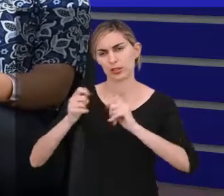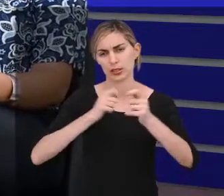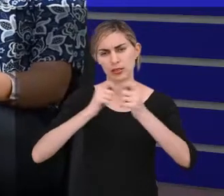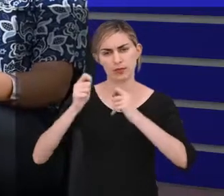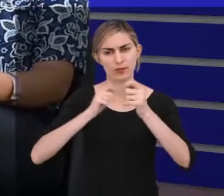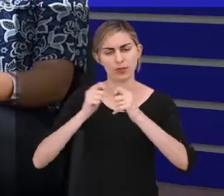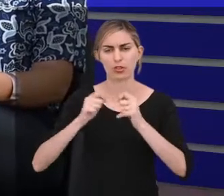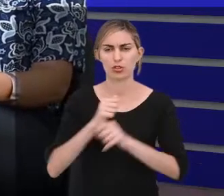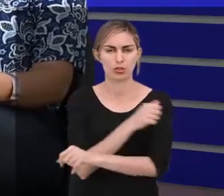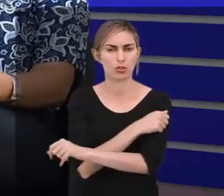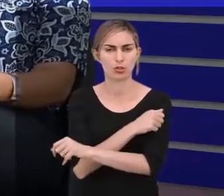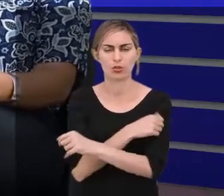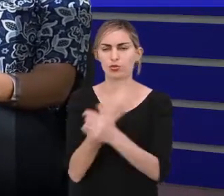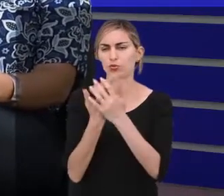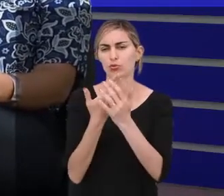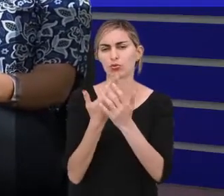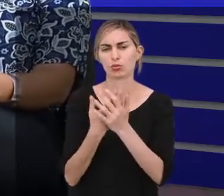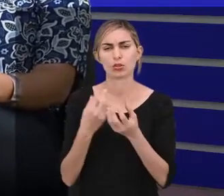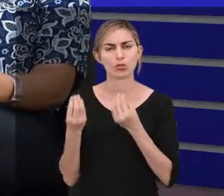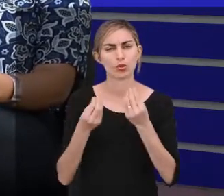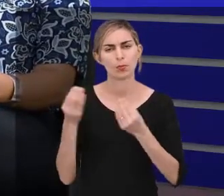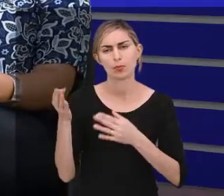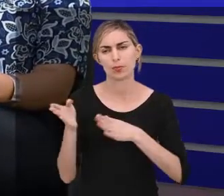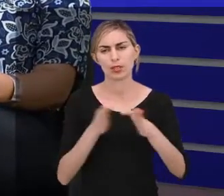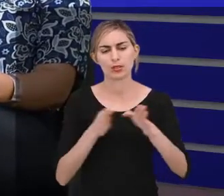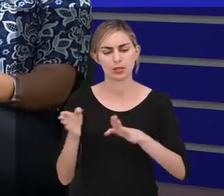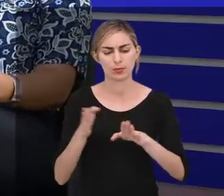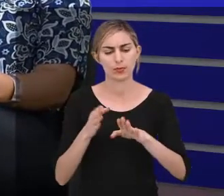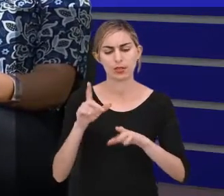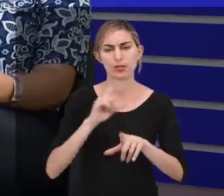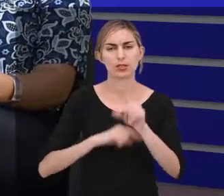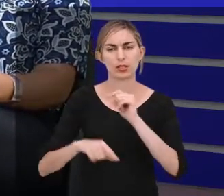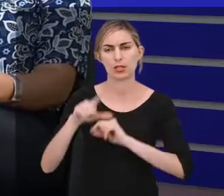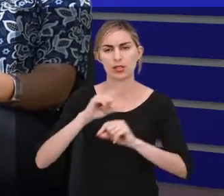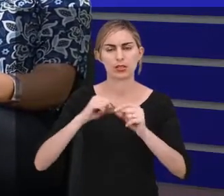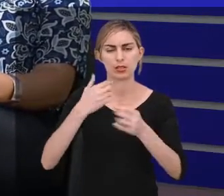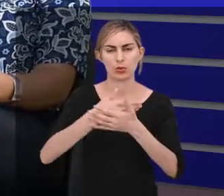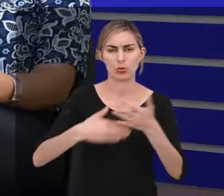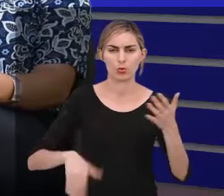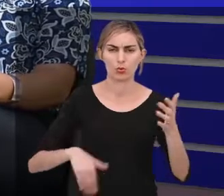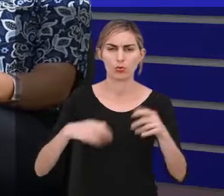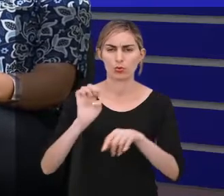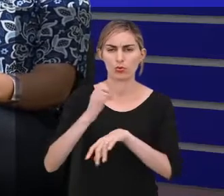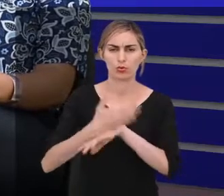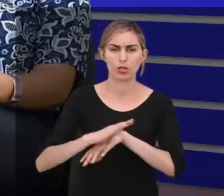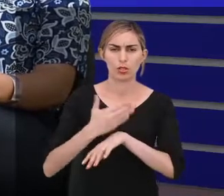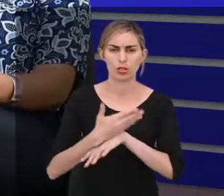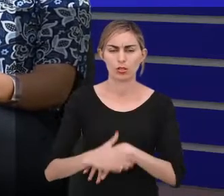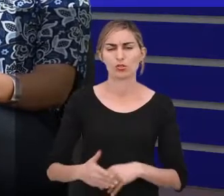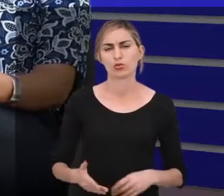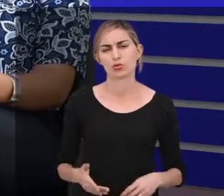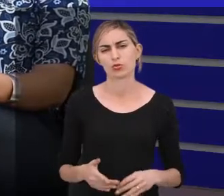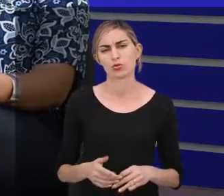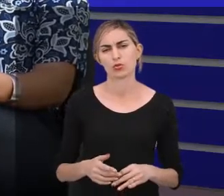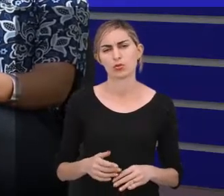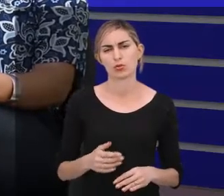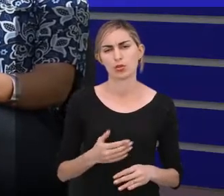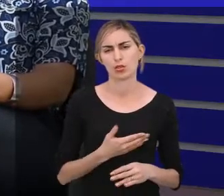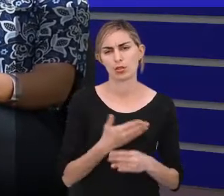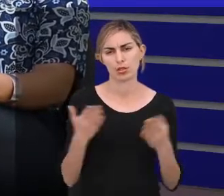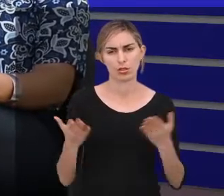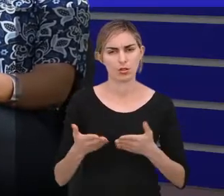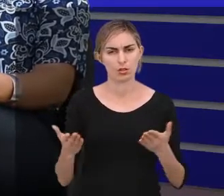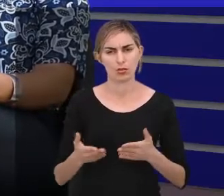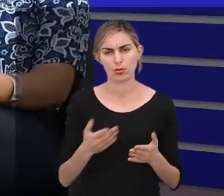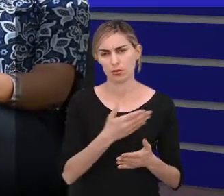Nosso aluno, por exemplo, nosso estudante, quer participar de uma seleção para ser contratado para um estágio. Agora eu queria